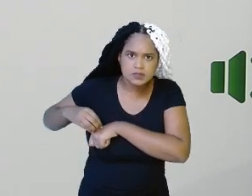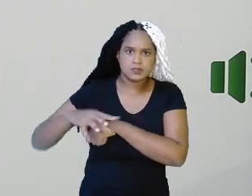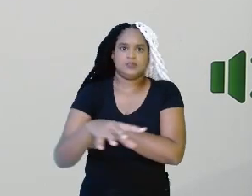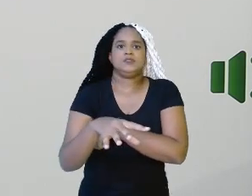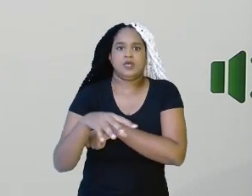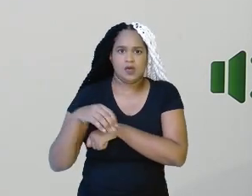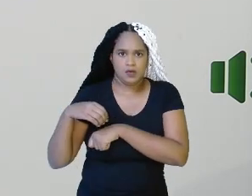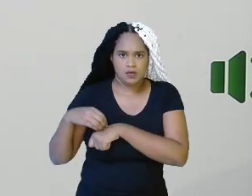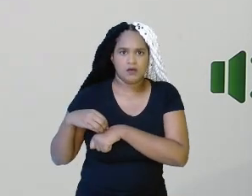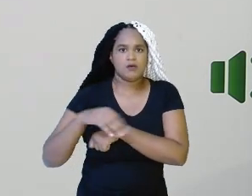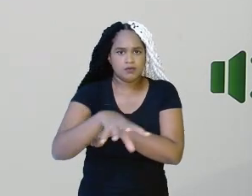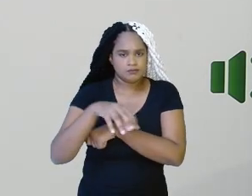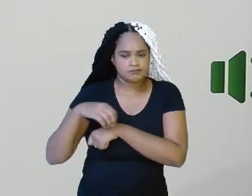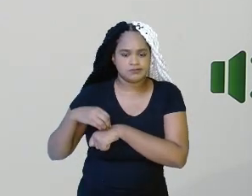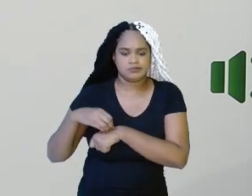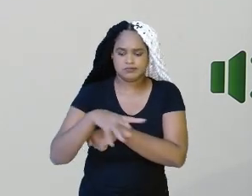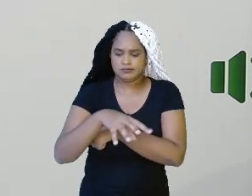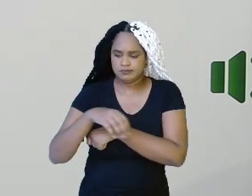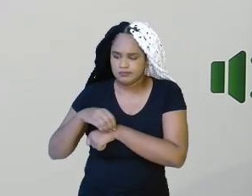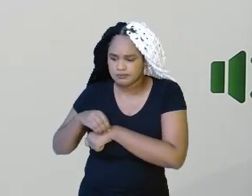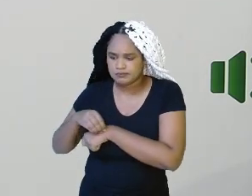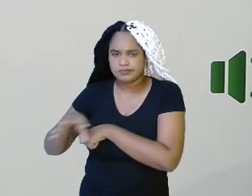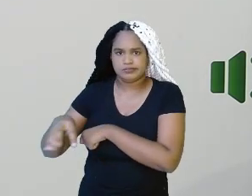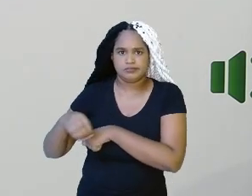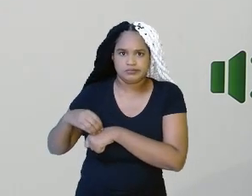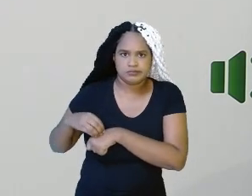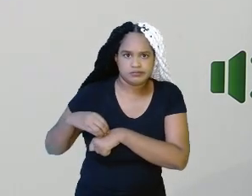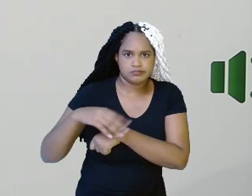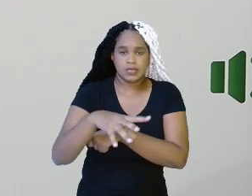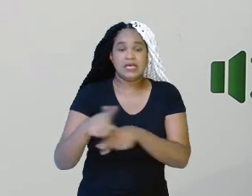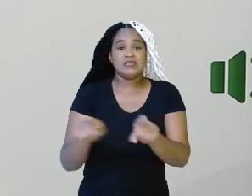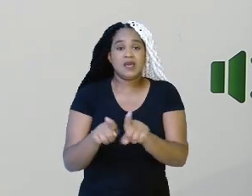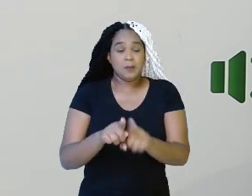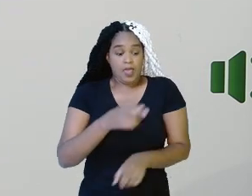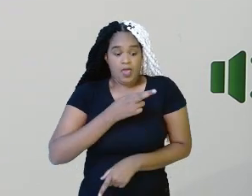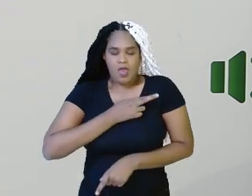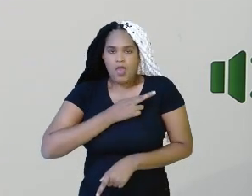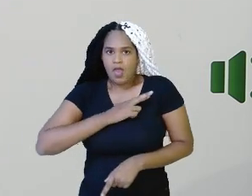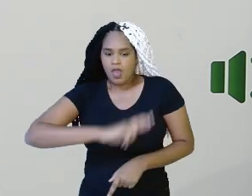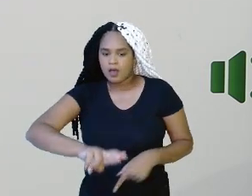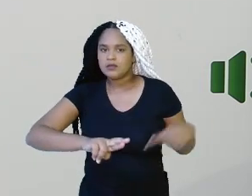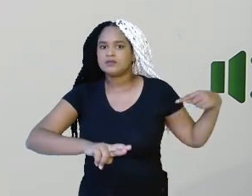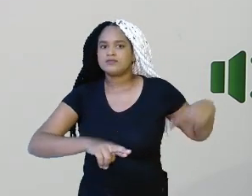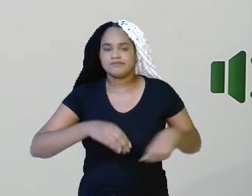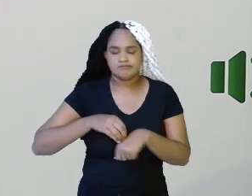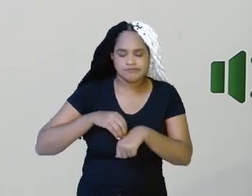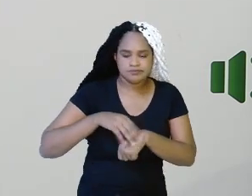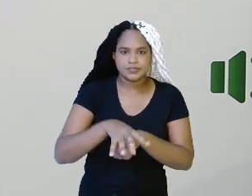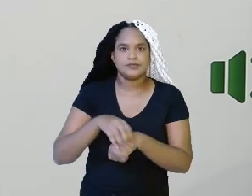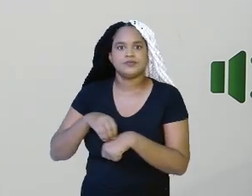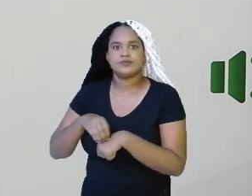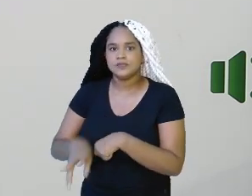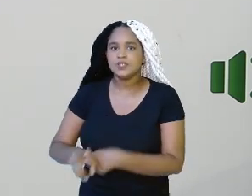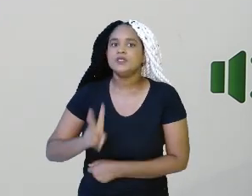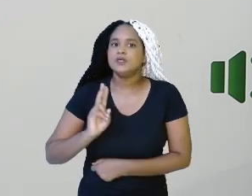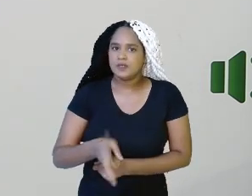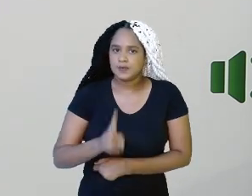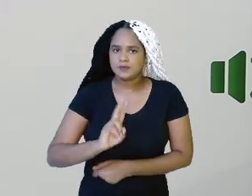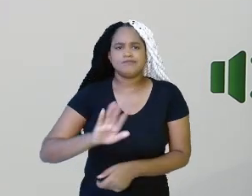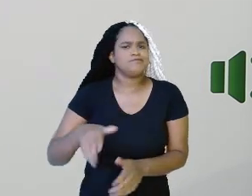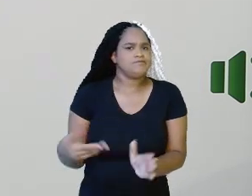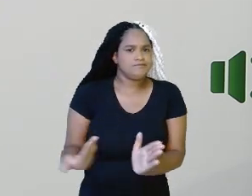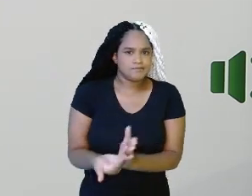muito acesa a questão da tradição, a questão da religiosidade, da cultura deles. Então, eles mantêm isso